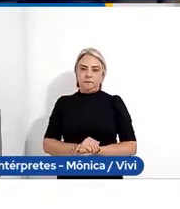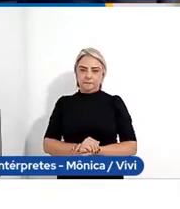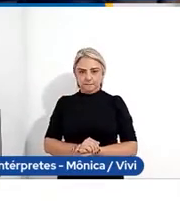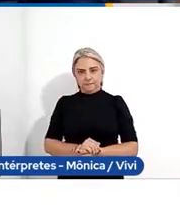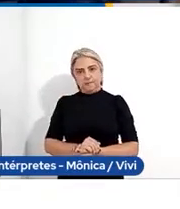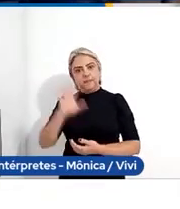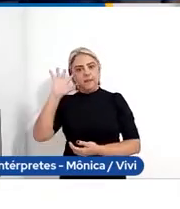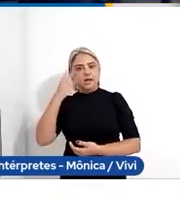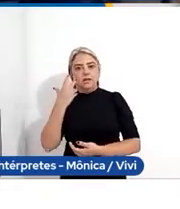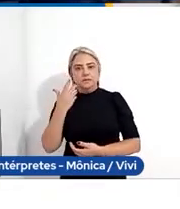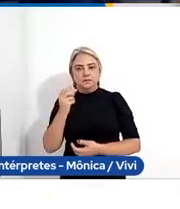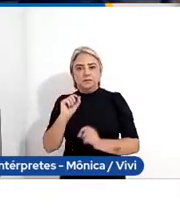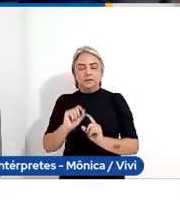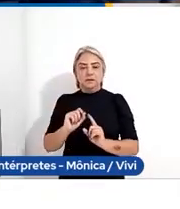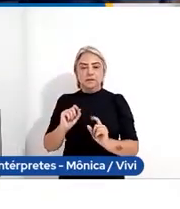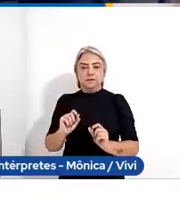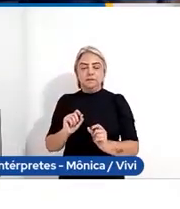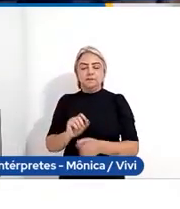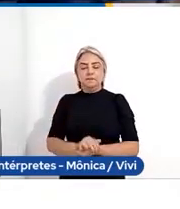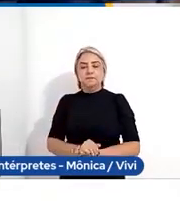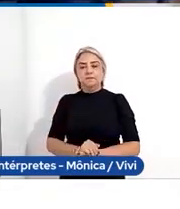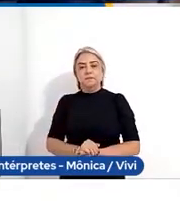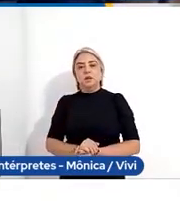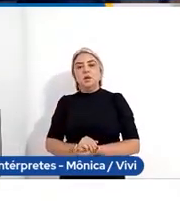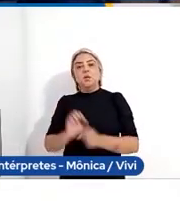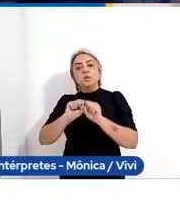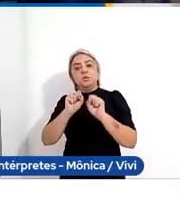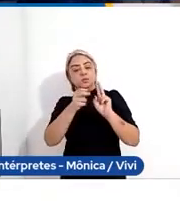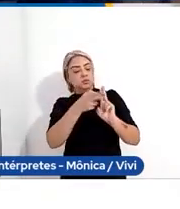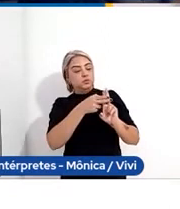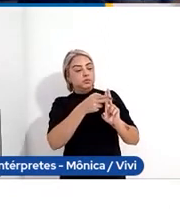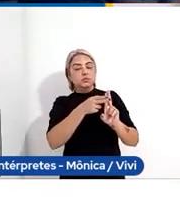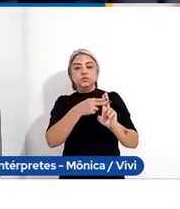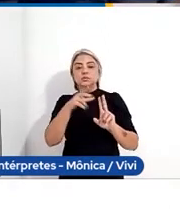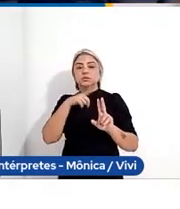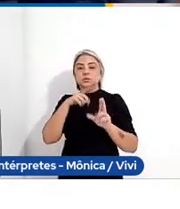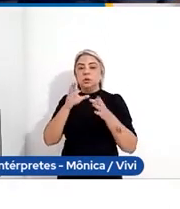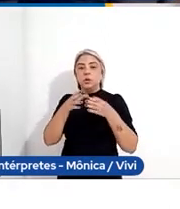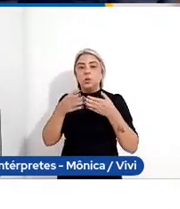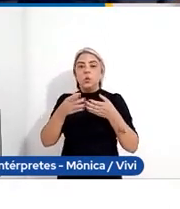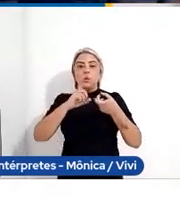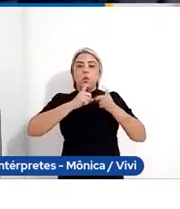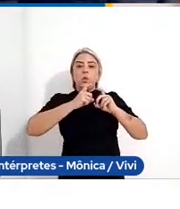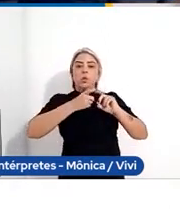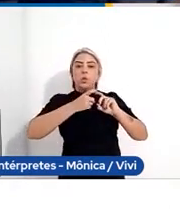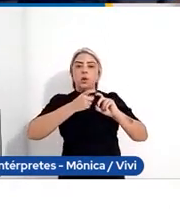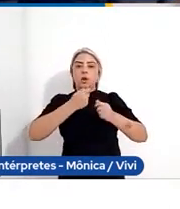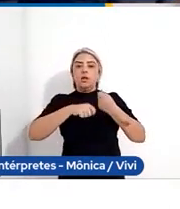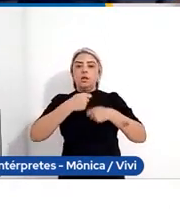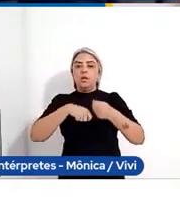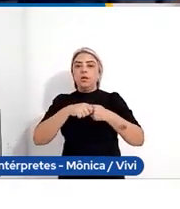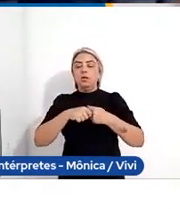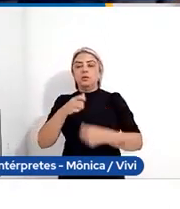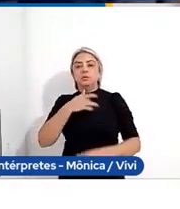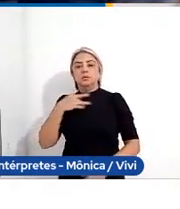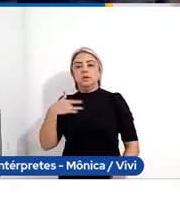resolver essas coisas. O Sistema Único de Saúde contava com um grupo executivo do Complexo Econômico da Saúde e